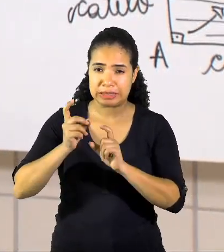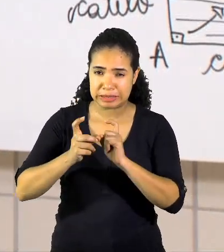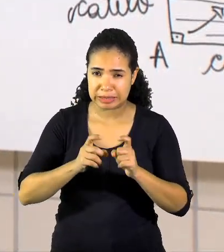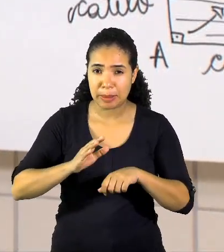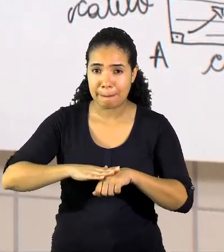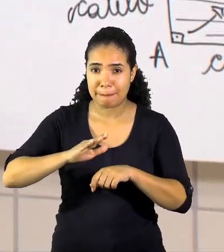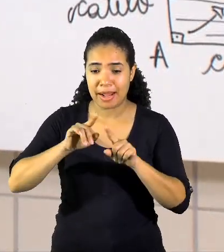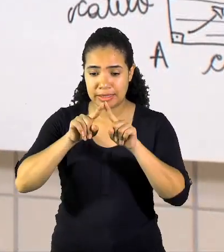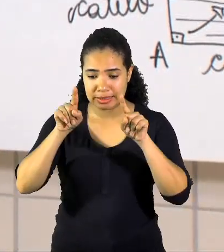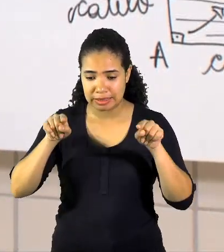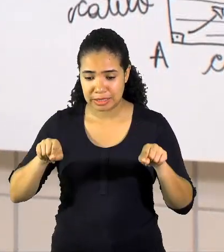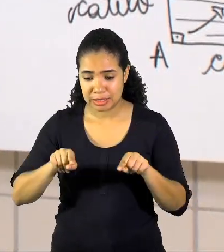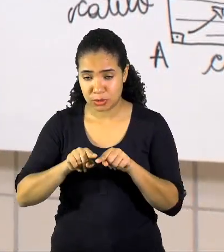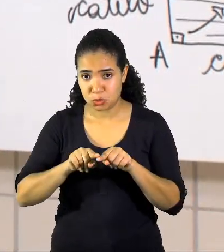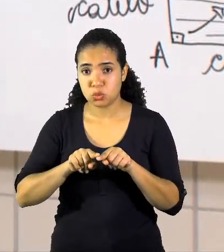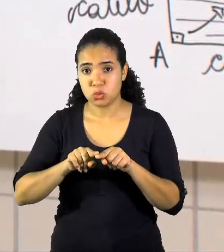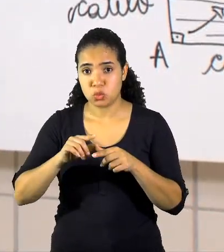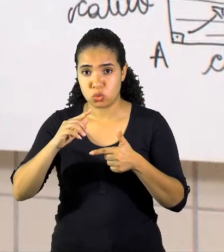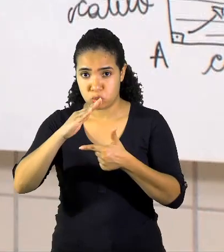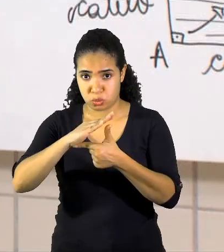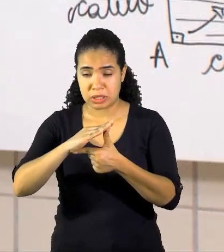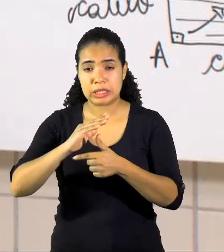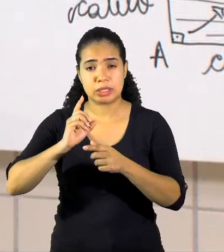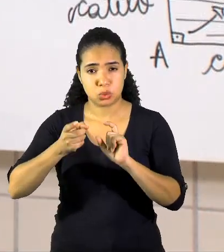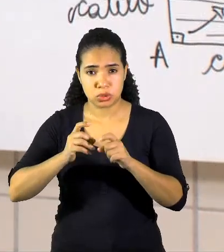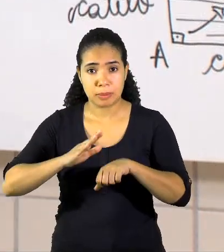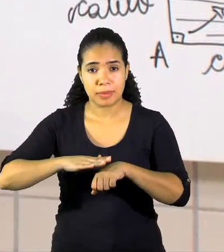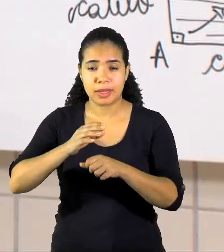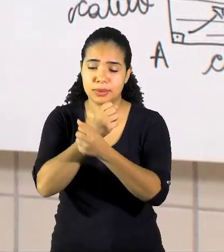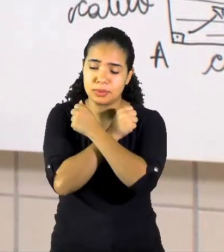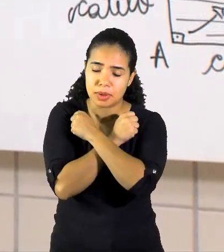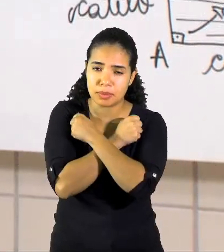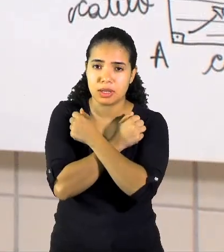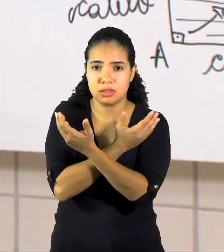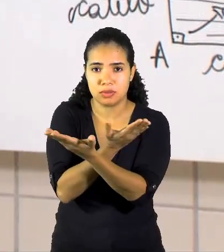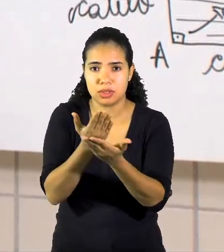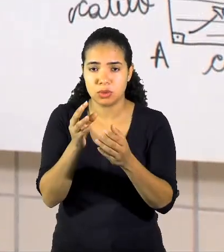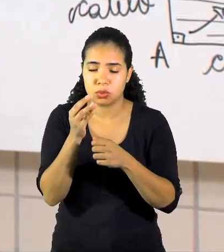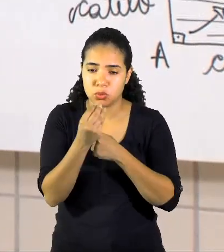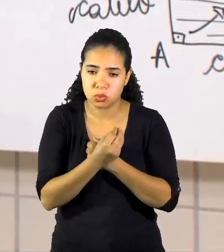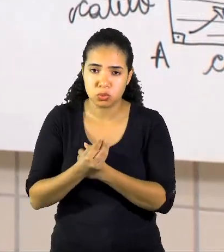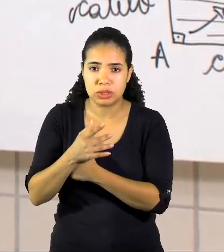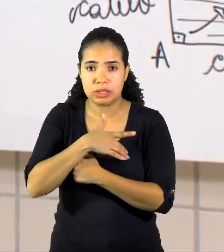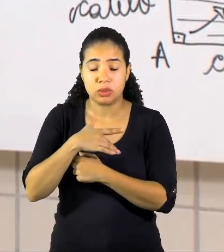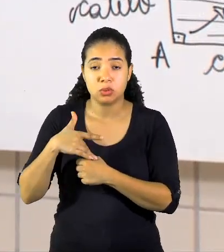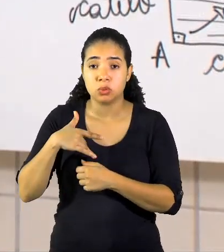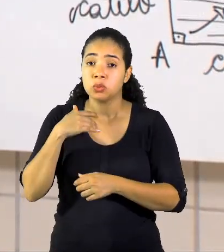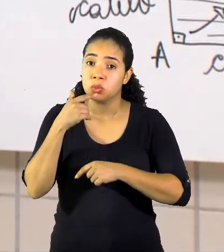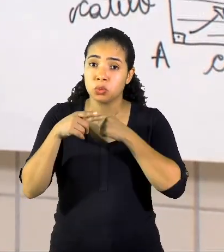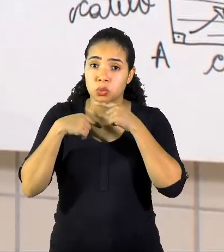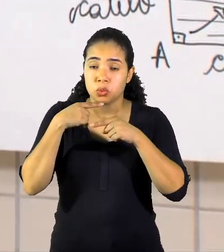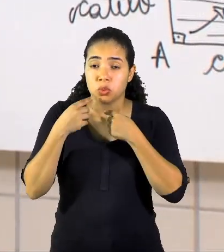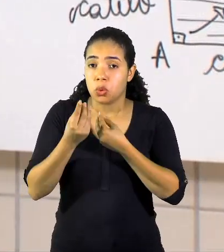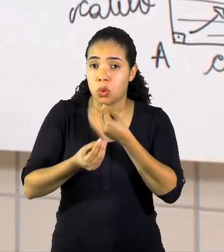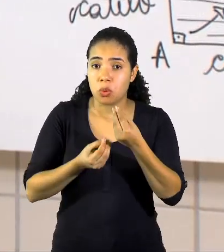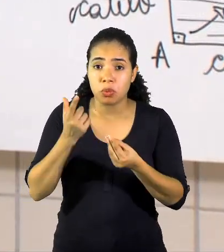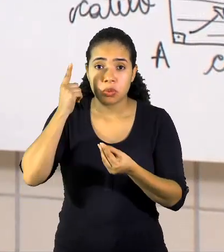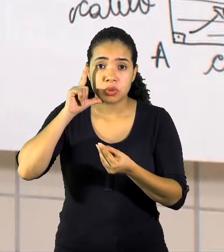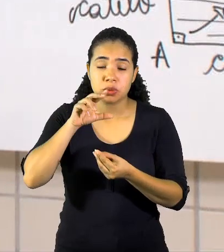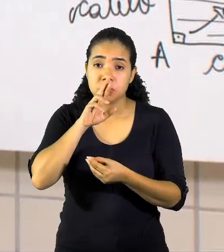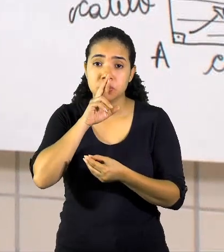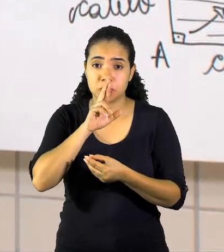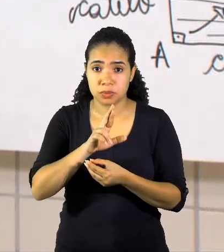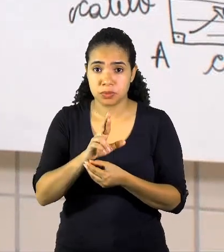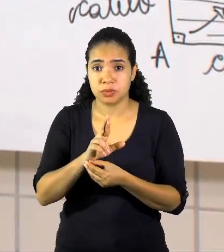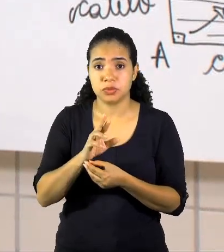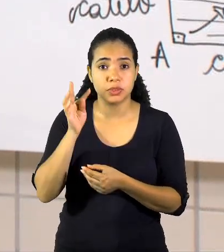Um abraço para todos vocês. Espero que estejam bem, que estejam se cuidando. Qualquer dúvida sobre como a gente conseguiu chegar aqui